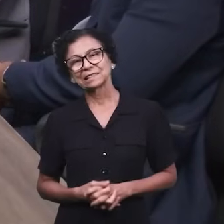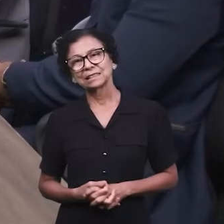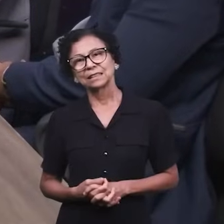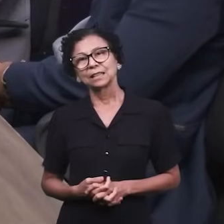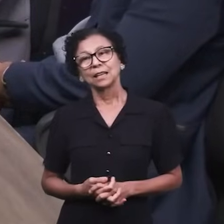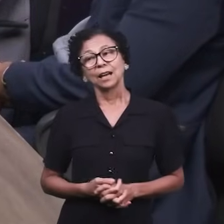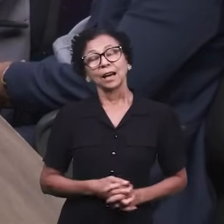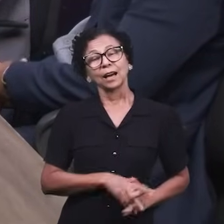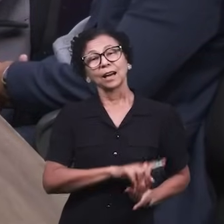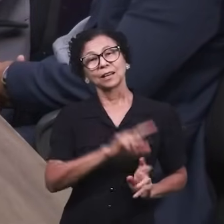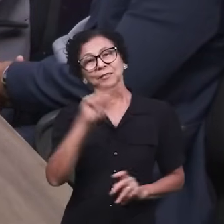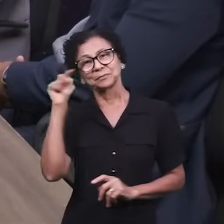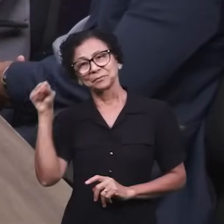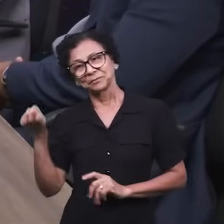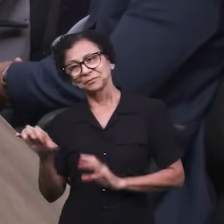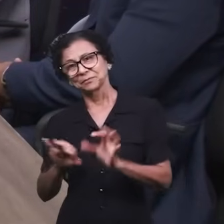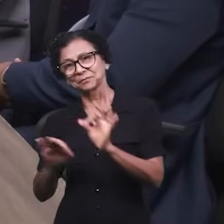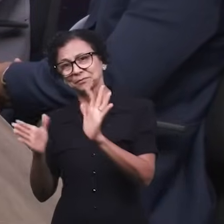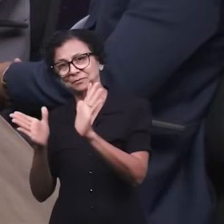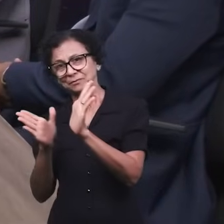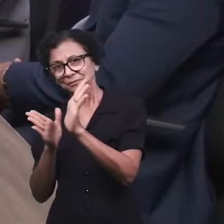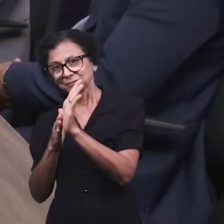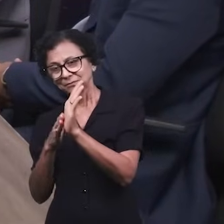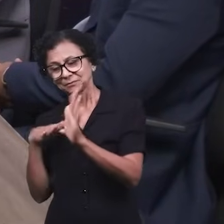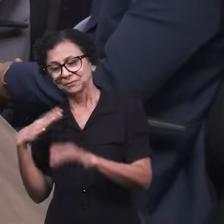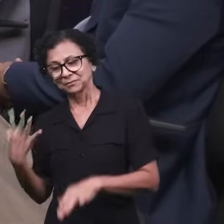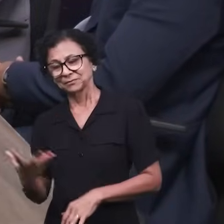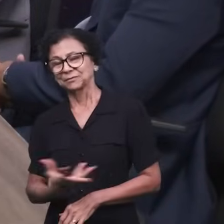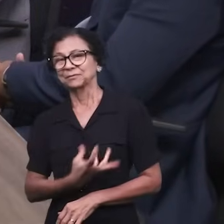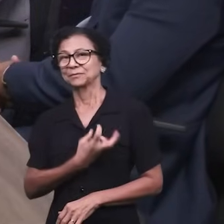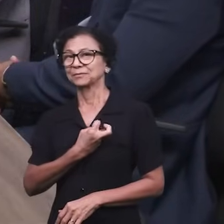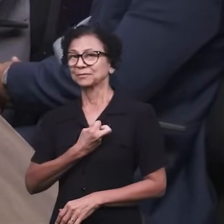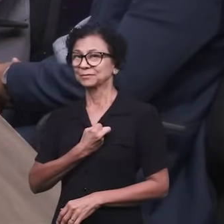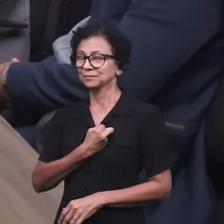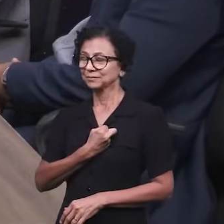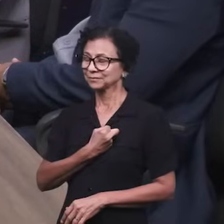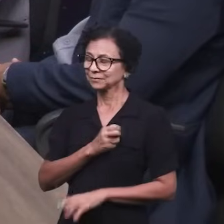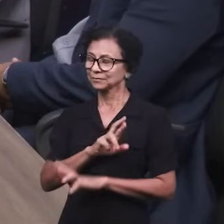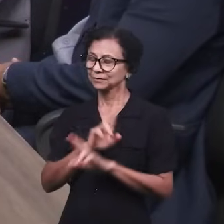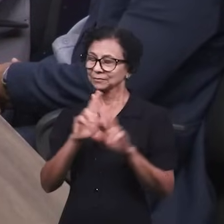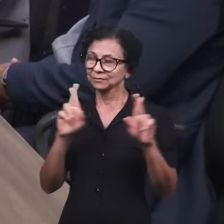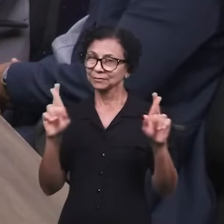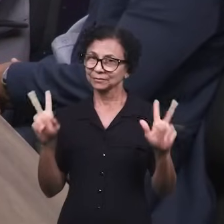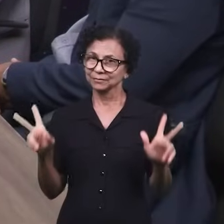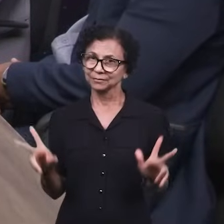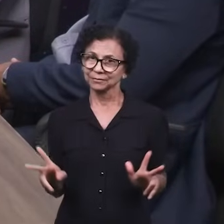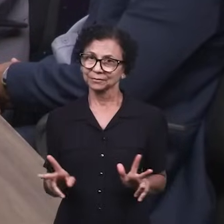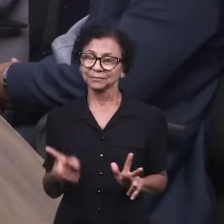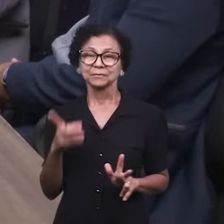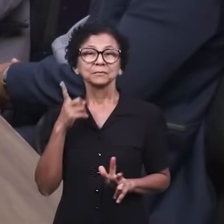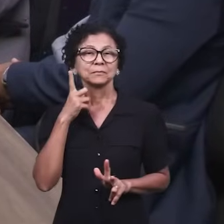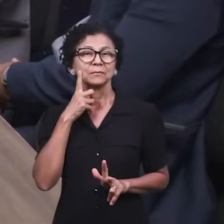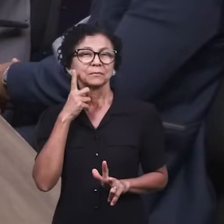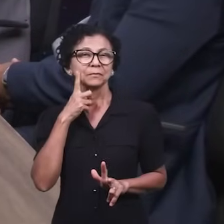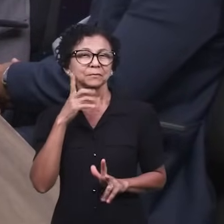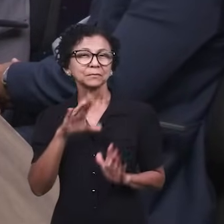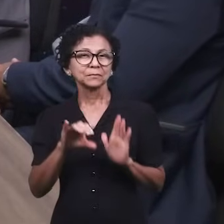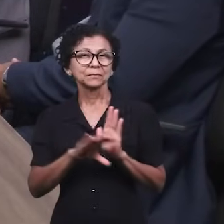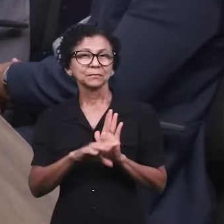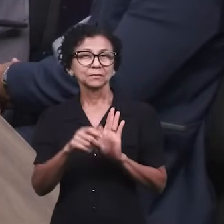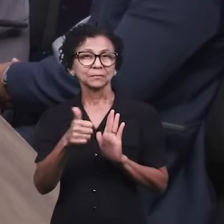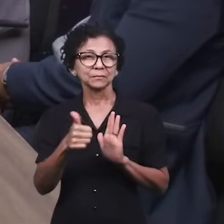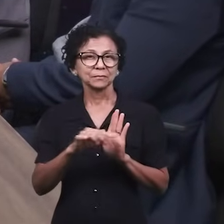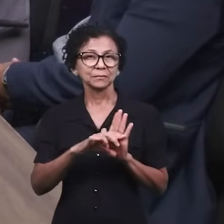terminar. Agora, na obra criadora, na obra redentora, nós já vamos ver outra expressão. Nós já vamos pegar, por exemplo,